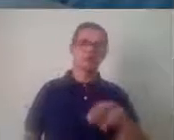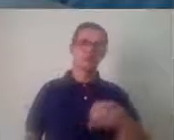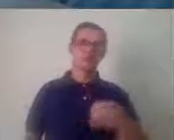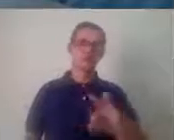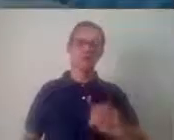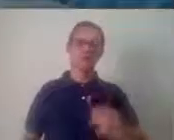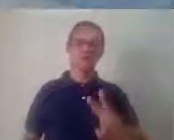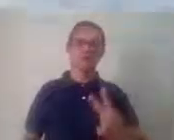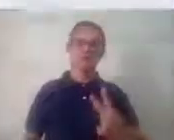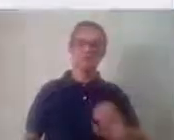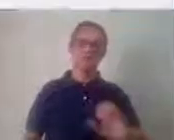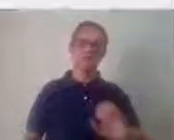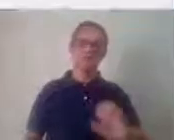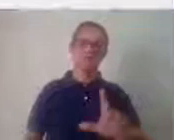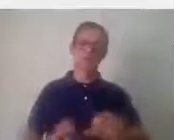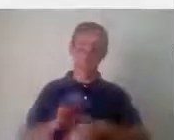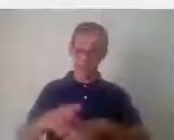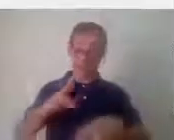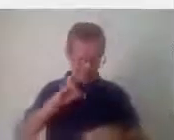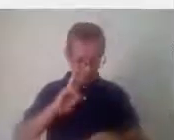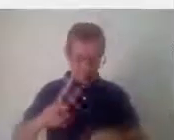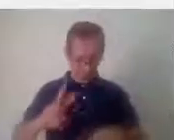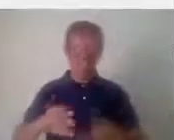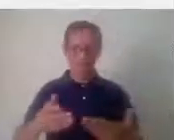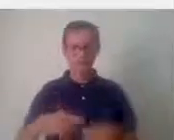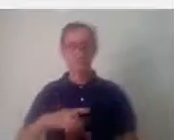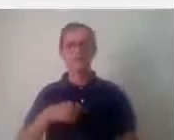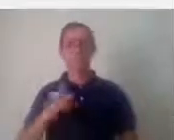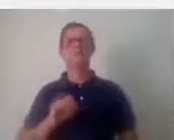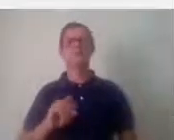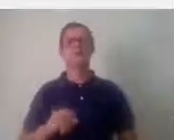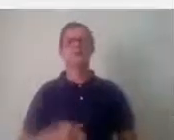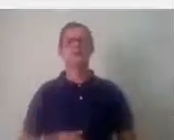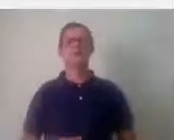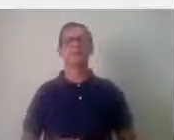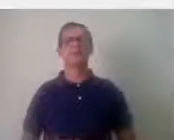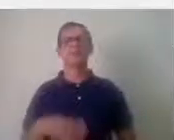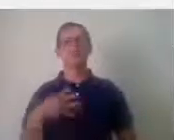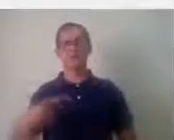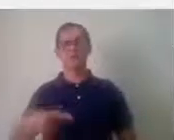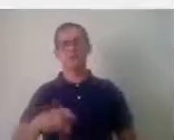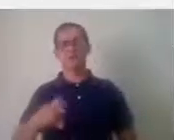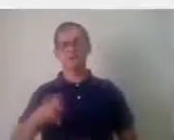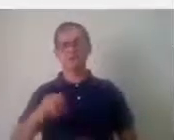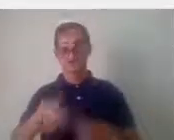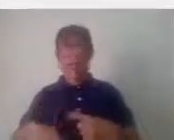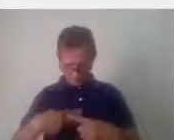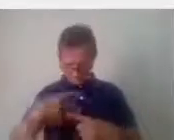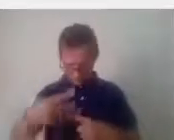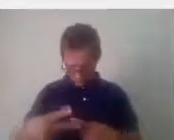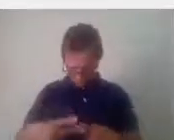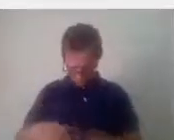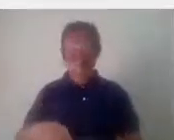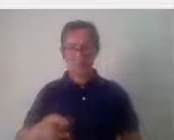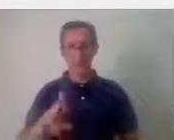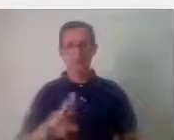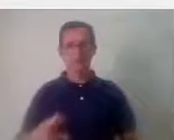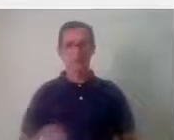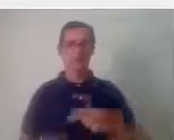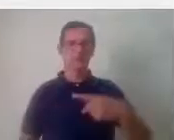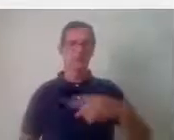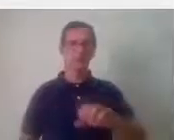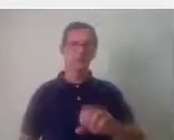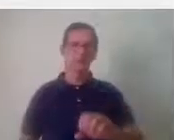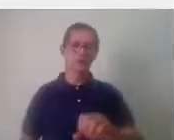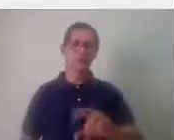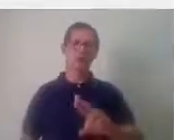produto notável ali, acompanhe no quadro. Nós vamos ter, então, aqui, ó, 4 menos x ao quadrado. Isso aqui, usando o produto